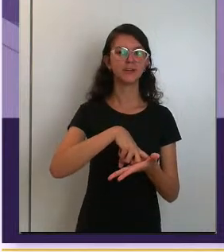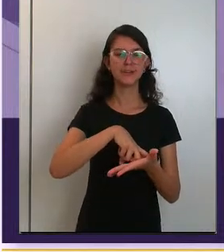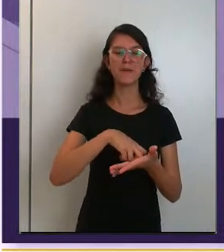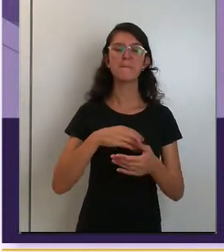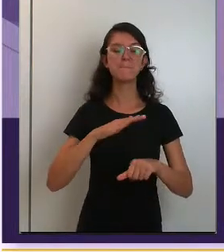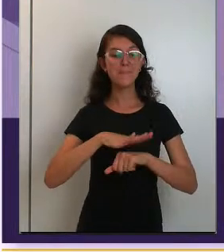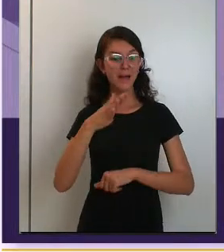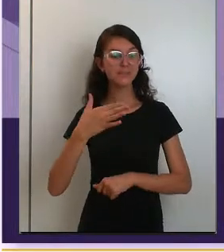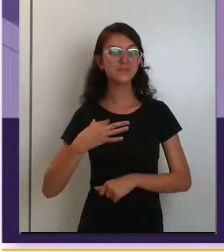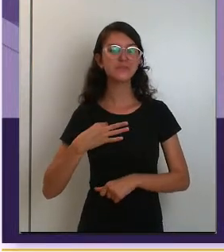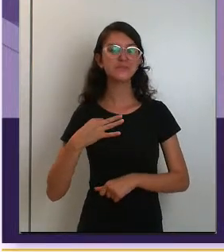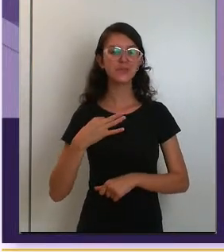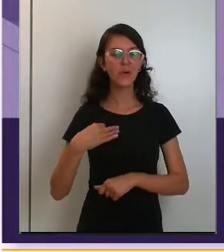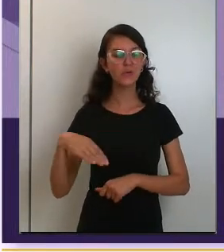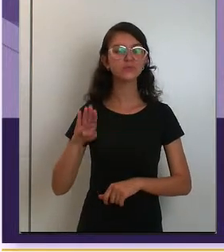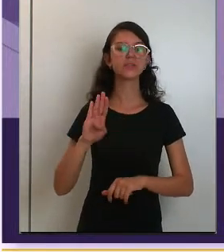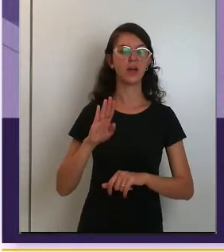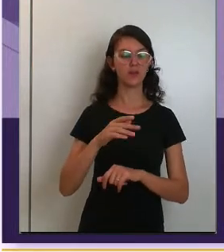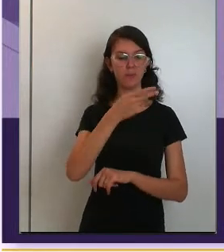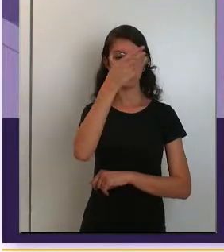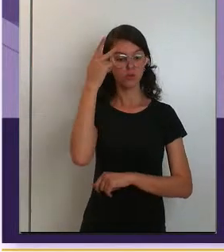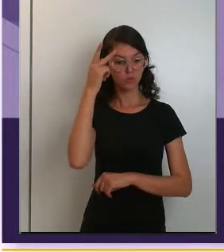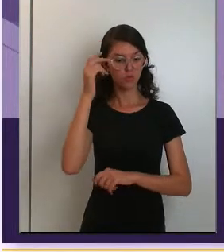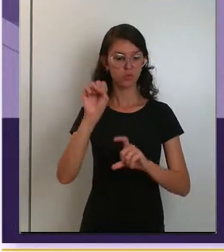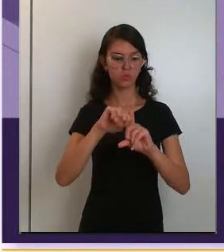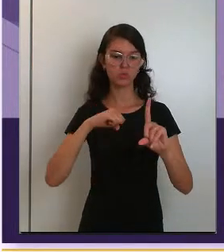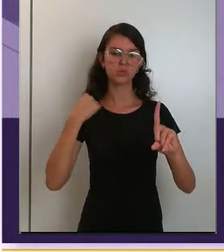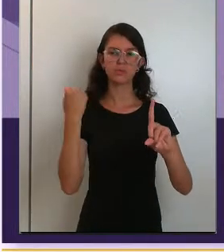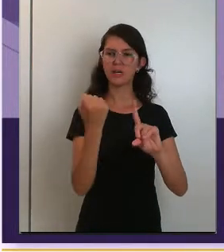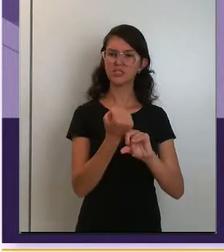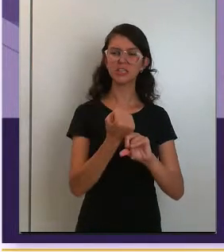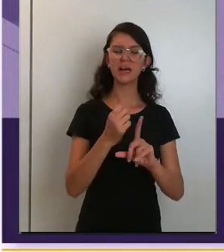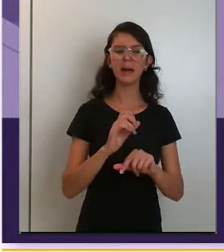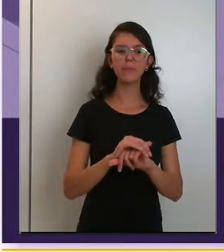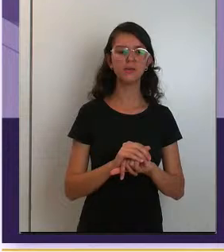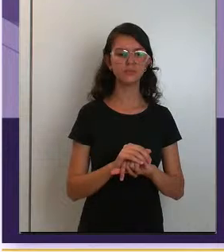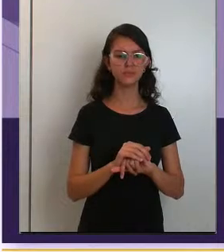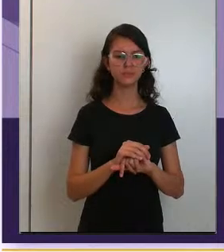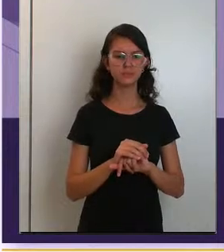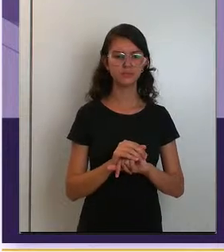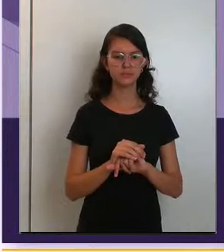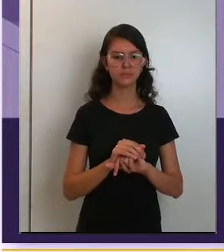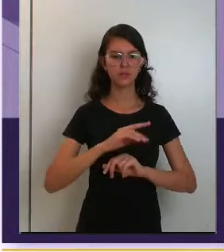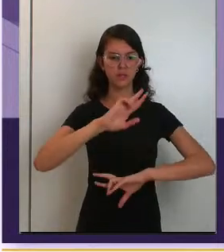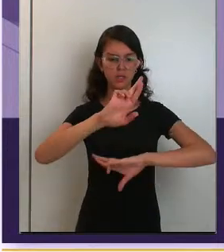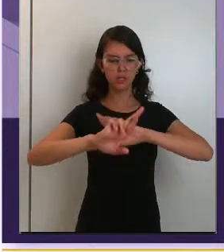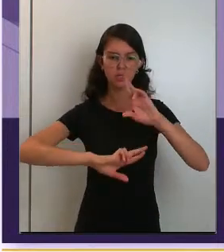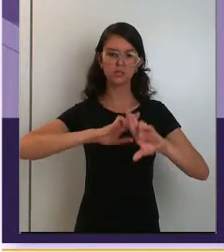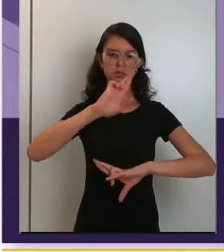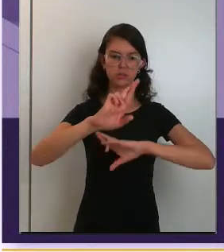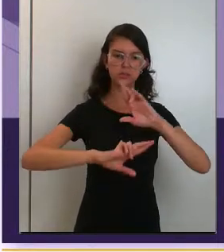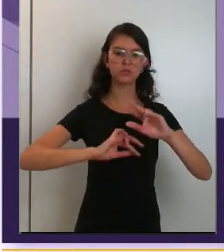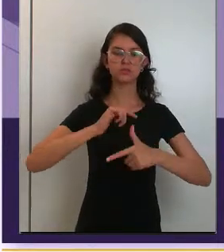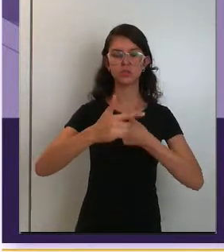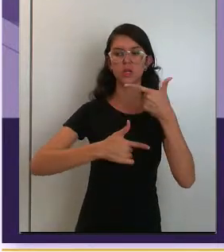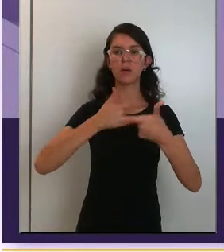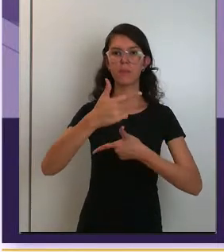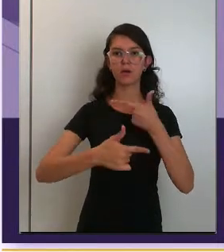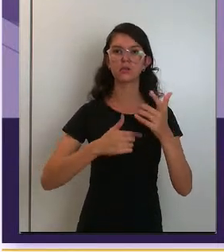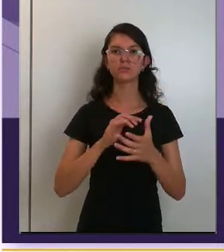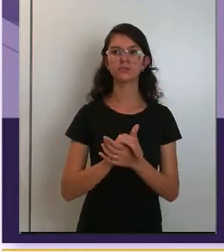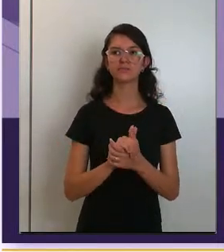todos aqueles atores sociais que estão nessas relações de trabalho. Acho